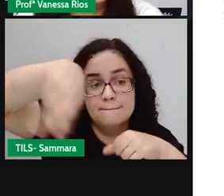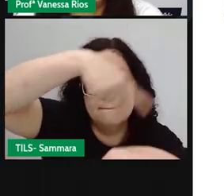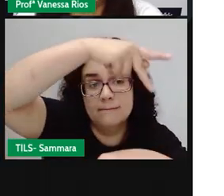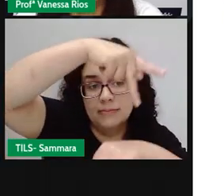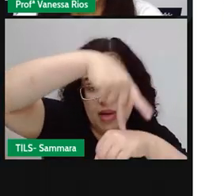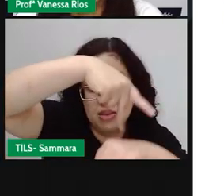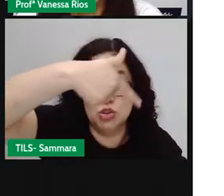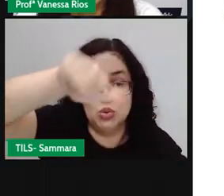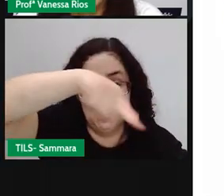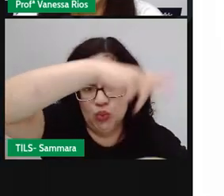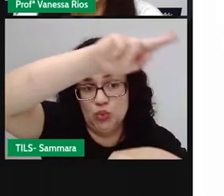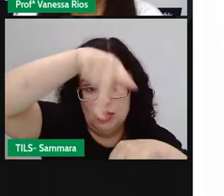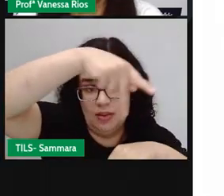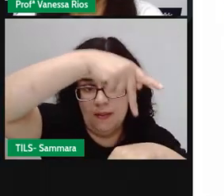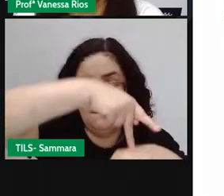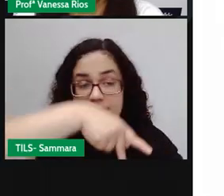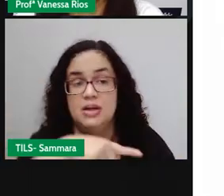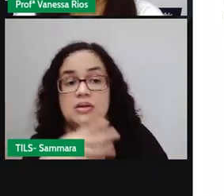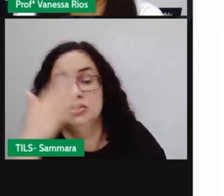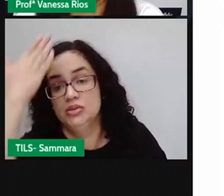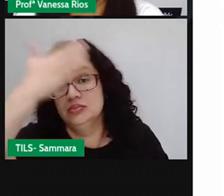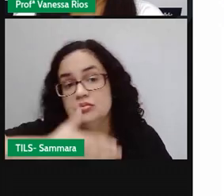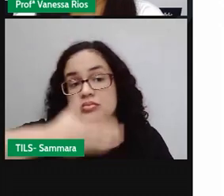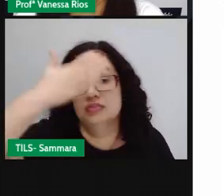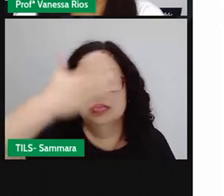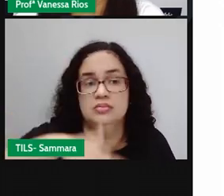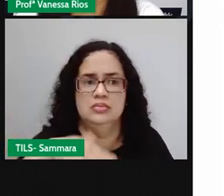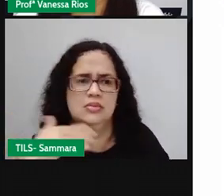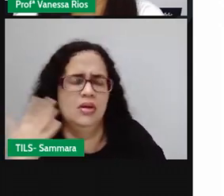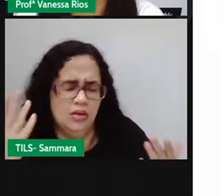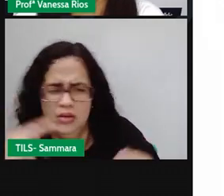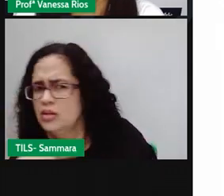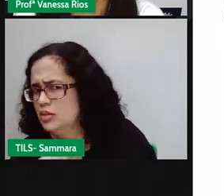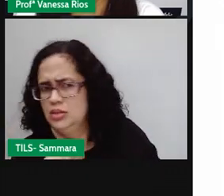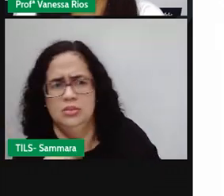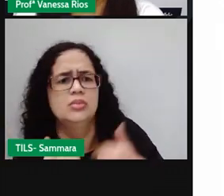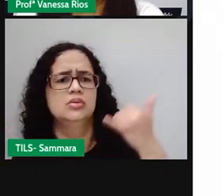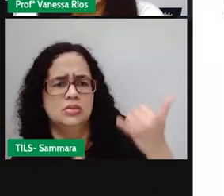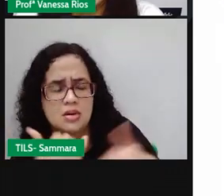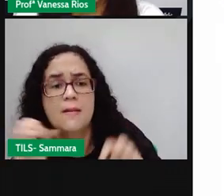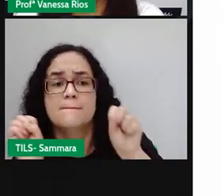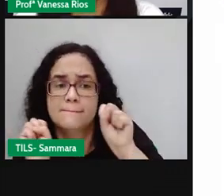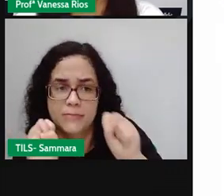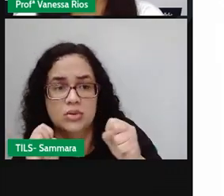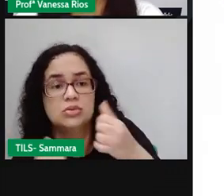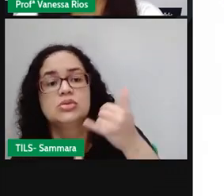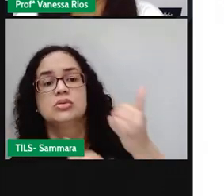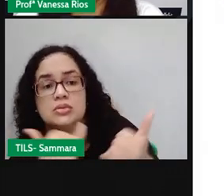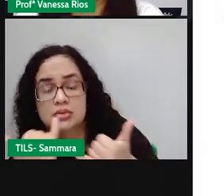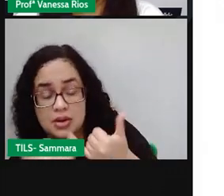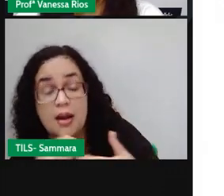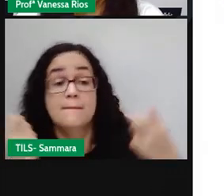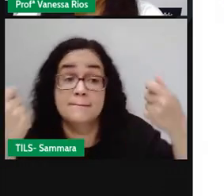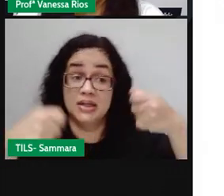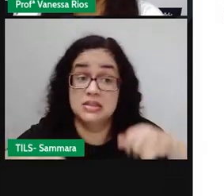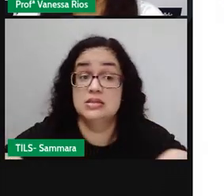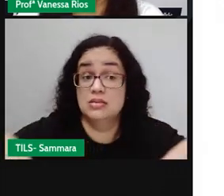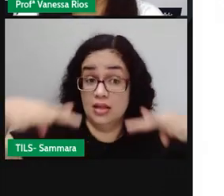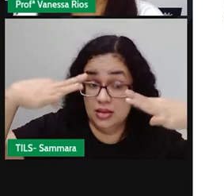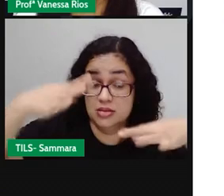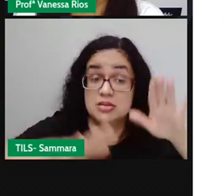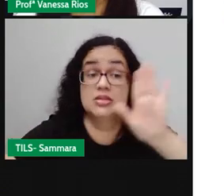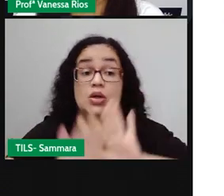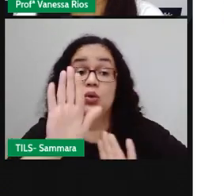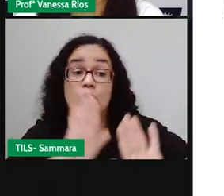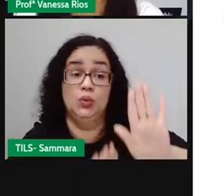eles não passam por esses testes. Ah, Pro, e aí agora eu não vou poder brincar? Pode brincar, mas aí é preciso ter atenção,